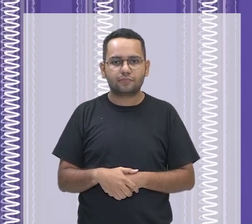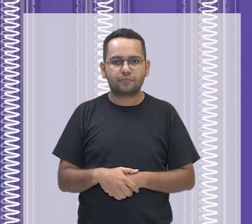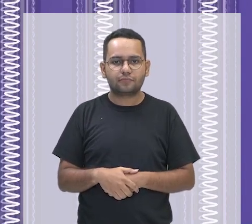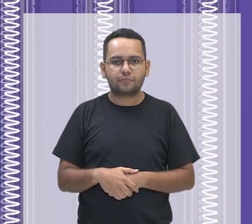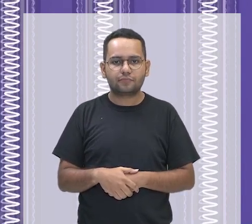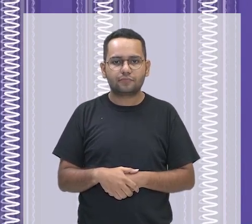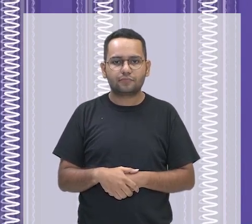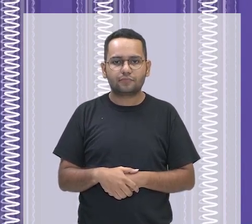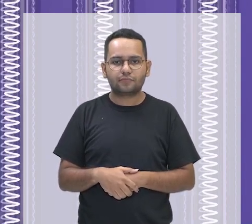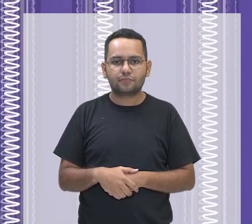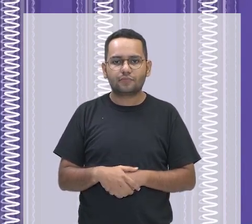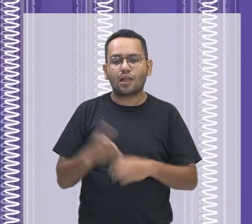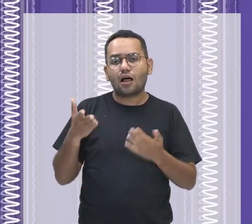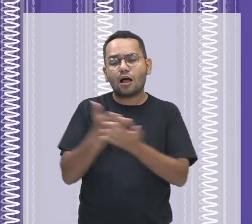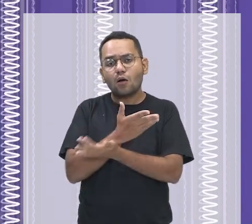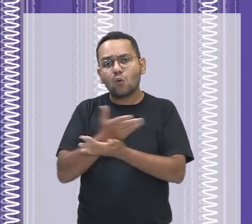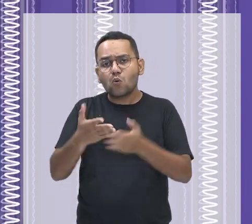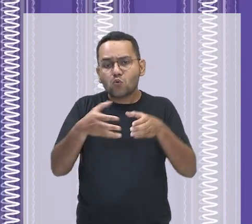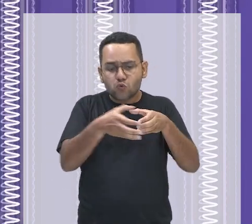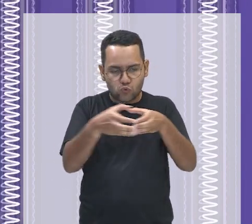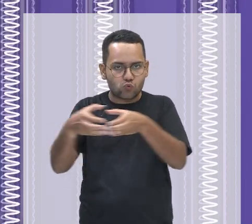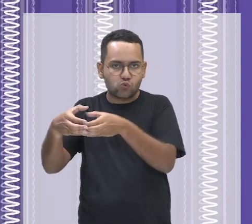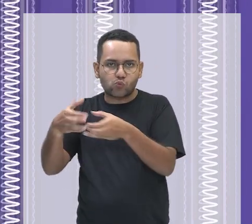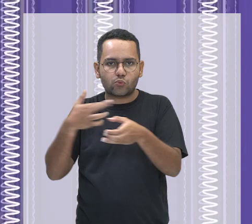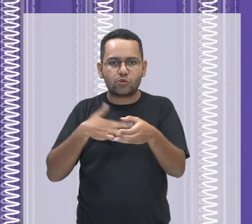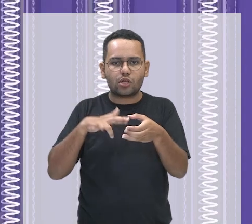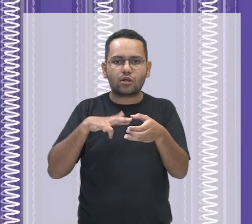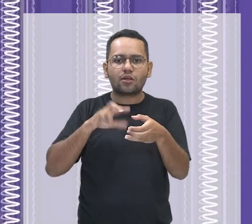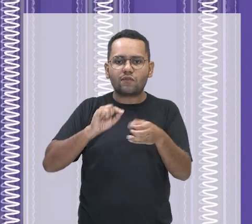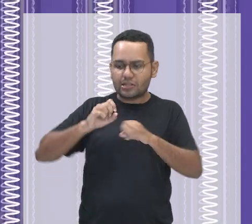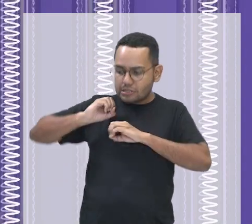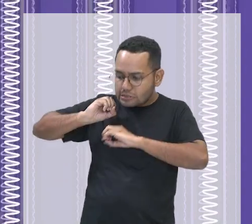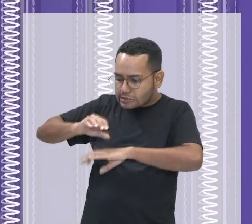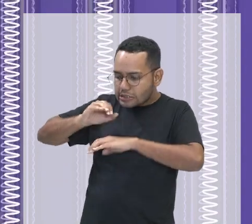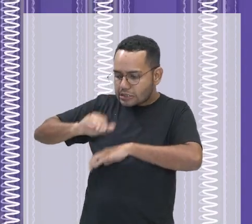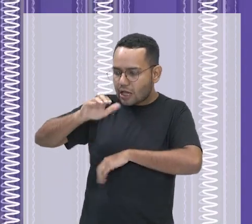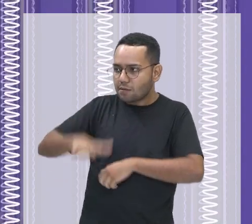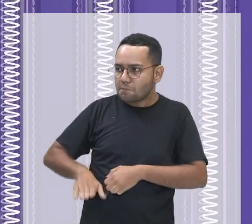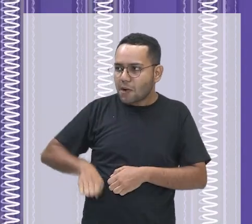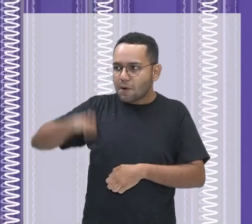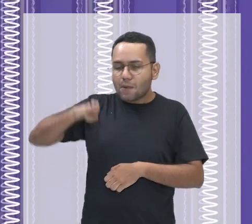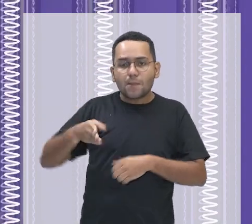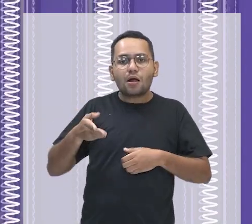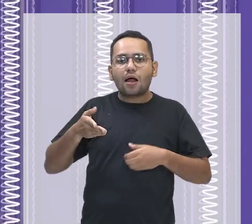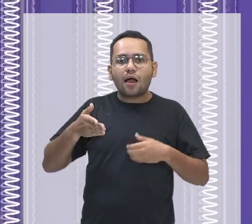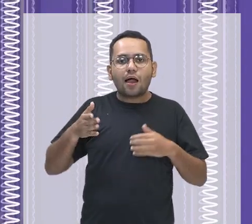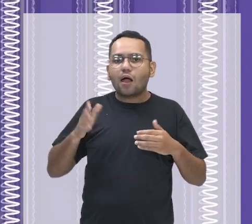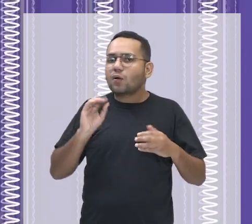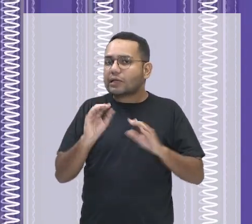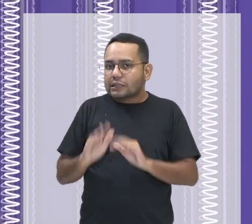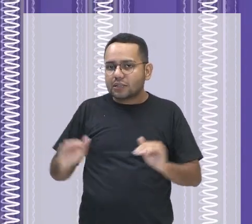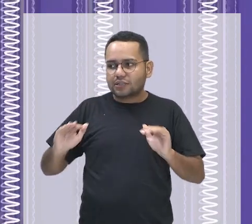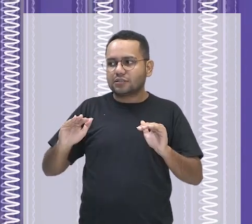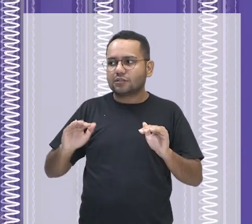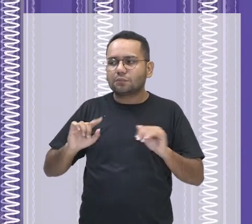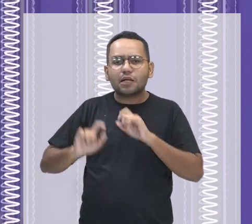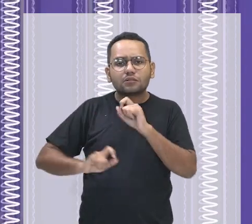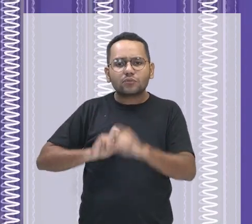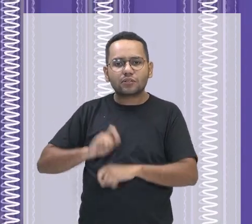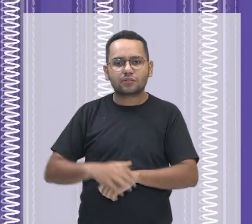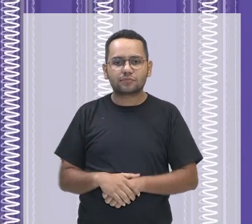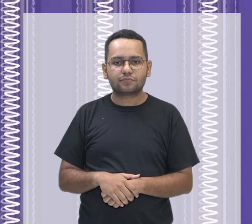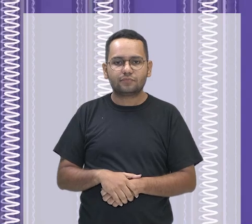alguns grupos religiosos trabalham a formação religiosa e nesse trabalho de formação religiosa acontece